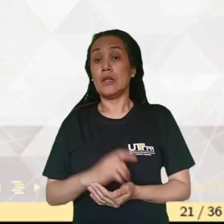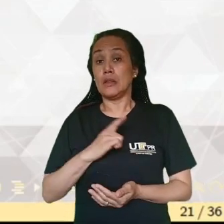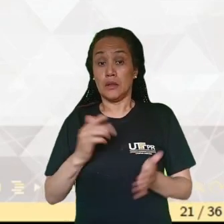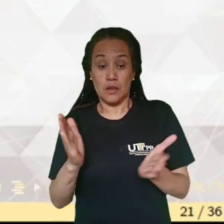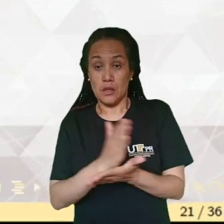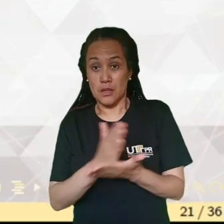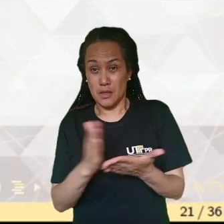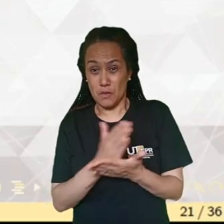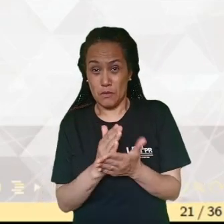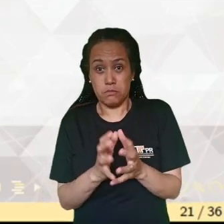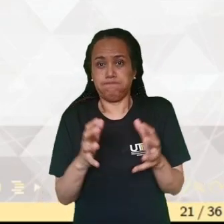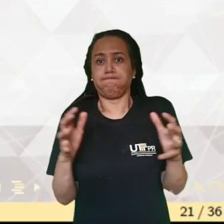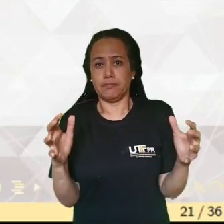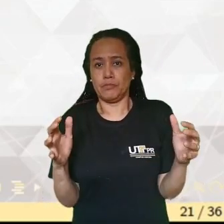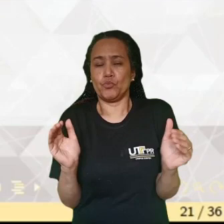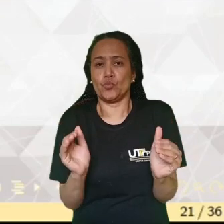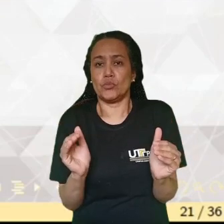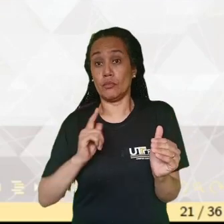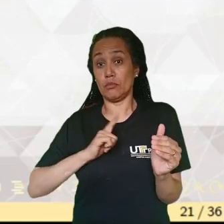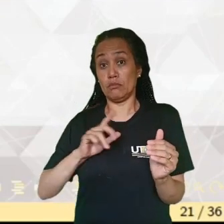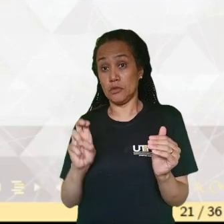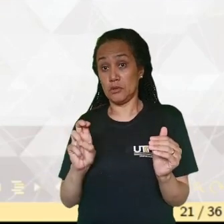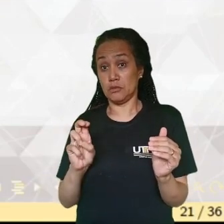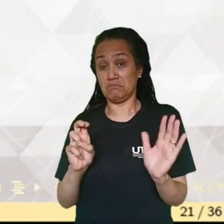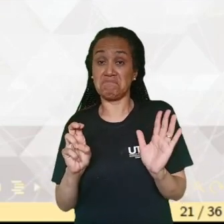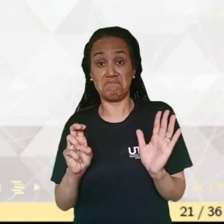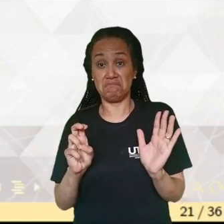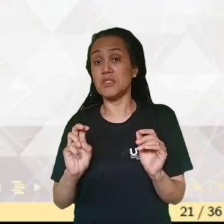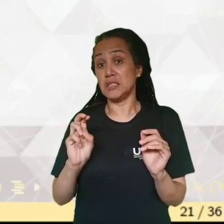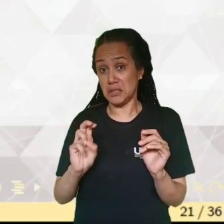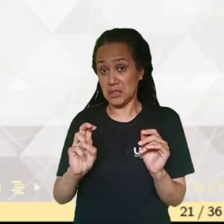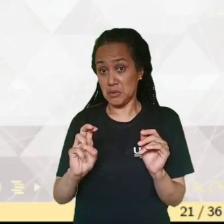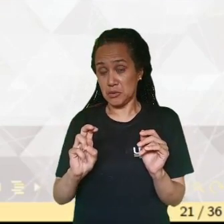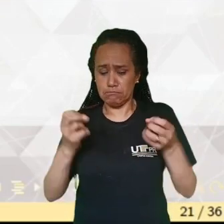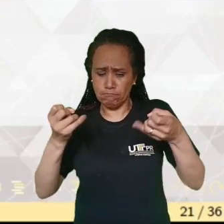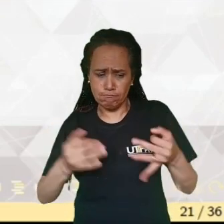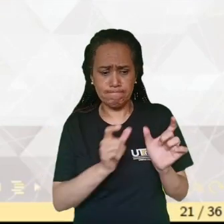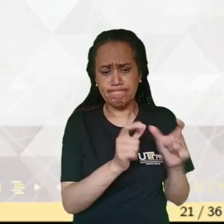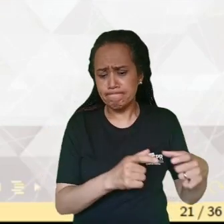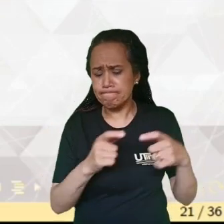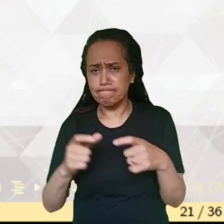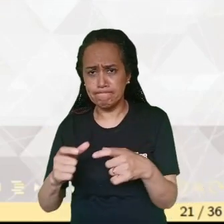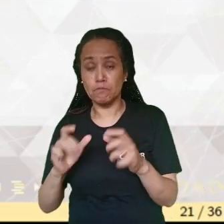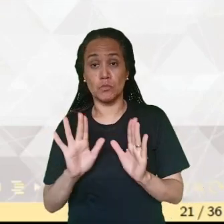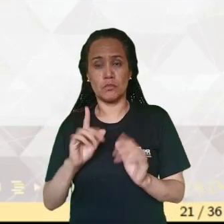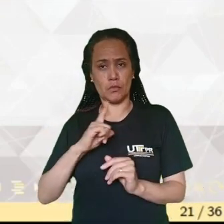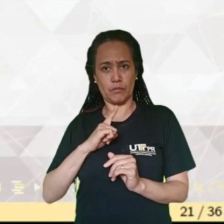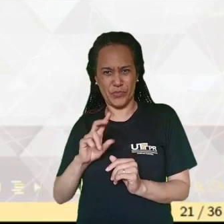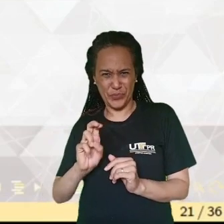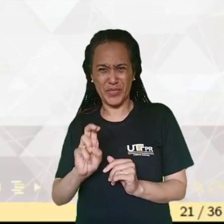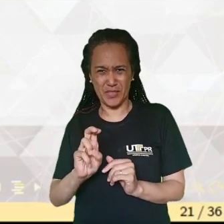de observação, eu posso ter, por exemplo, 5 observações. Eu posso ter 6. Quando eu tenho uma